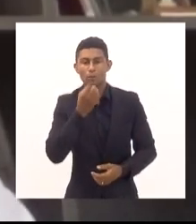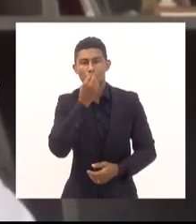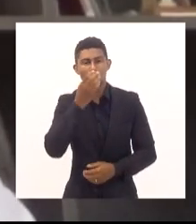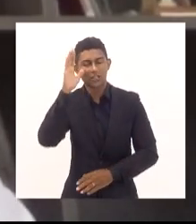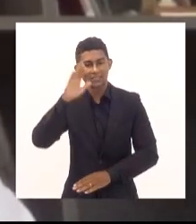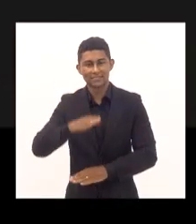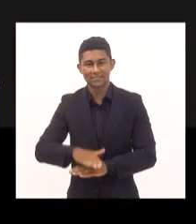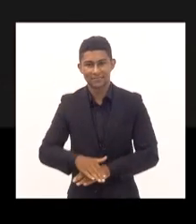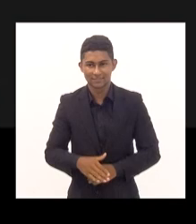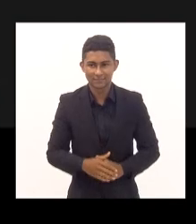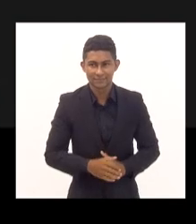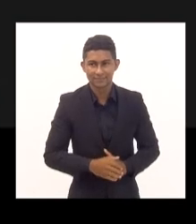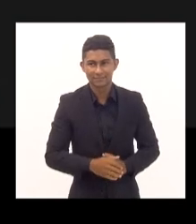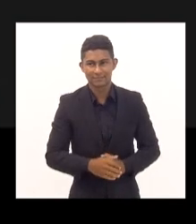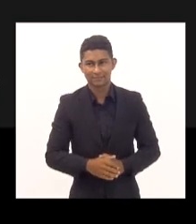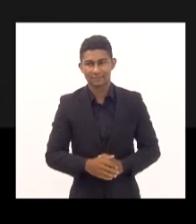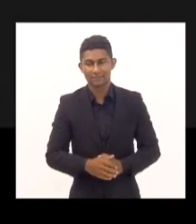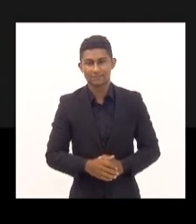tarde.